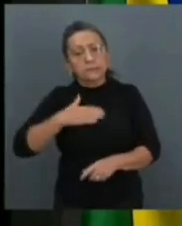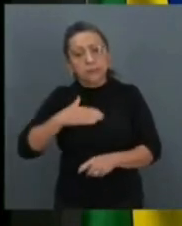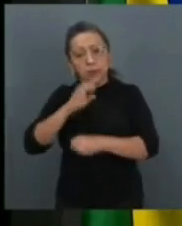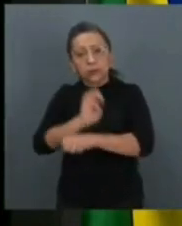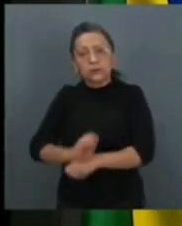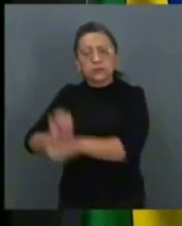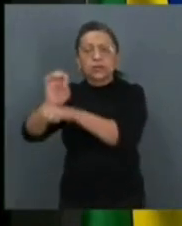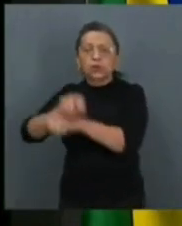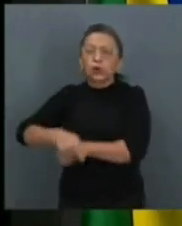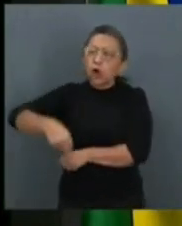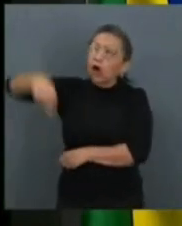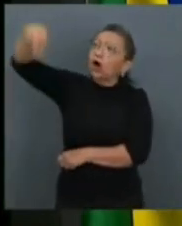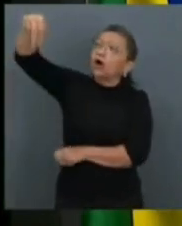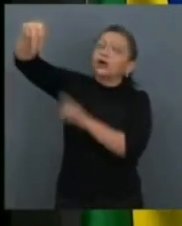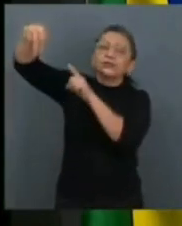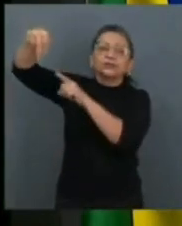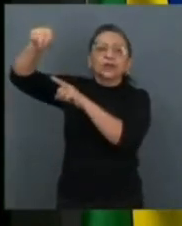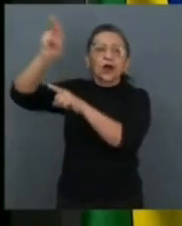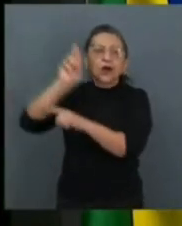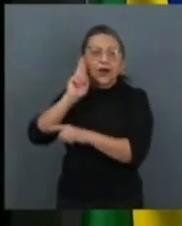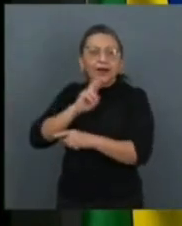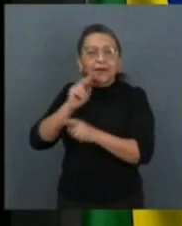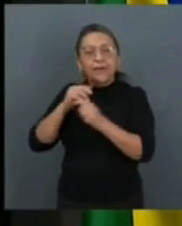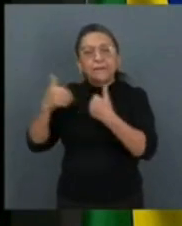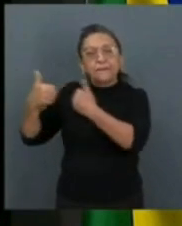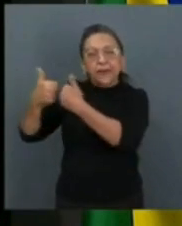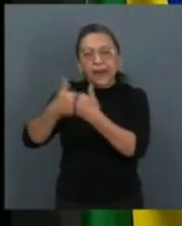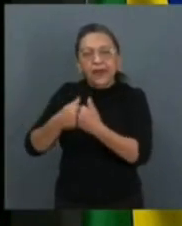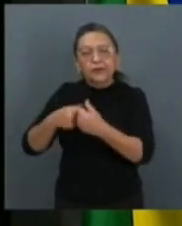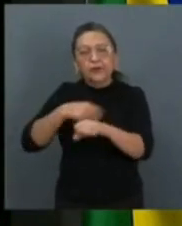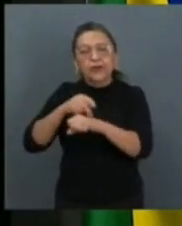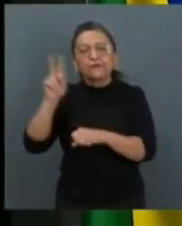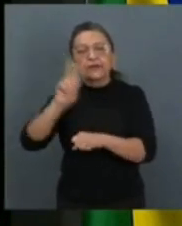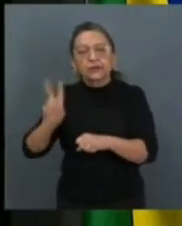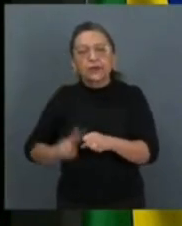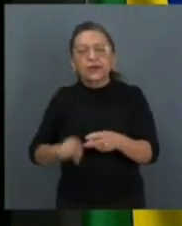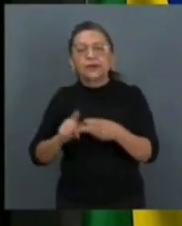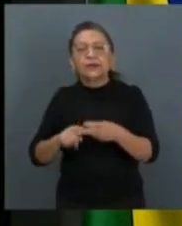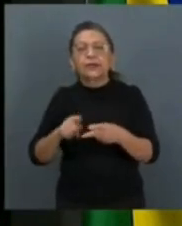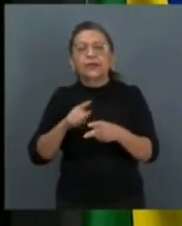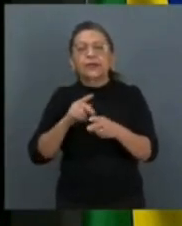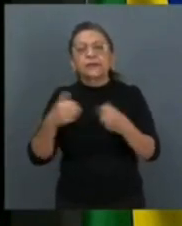lá no norte, no estado de Roraima, na fronteira com a Venezuela e com a Guiana,